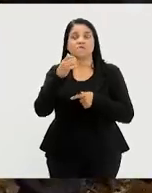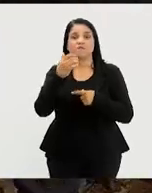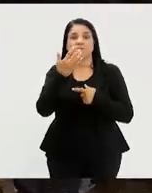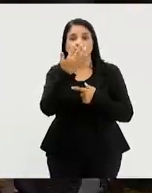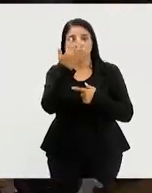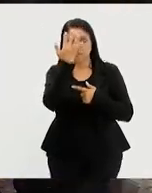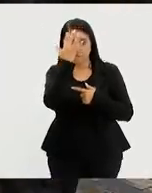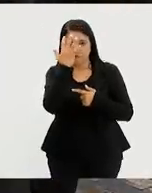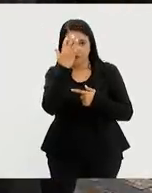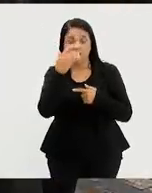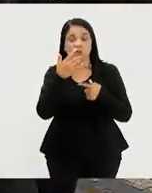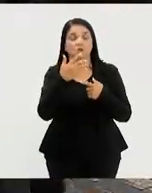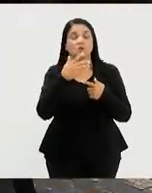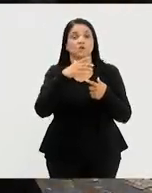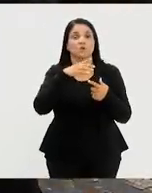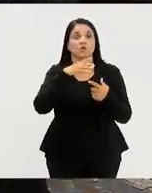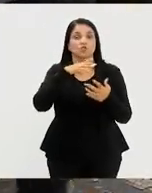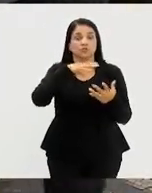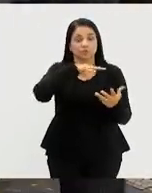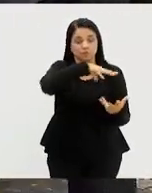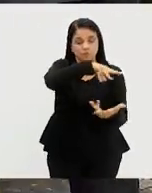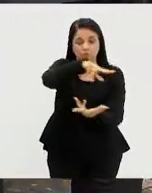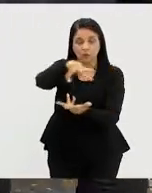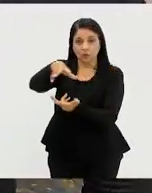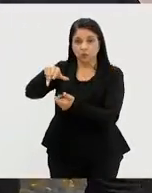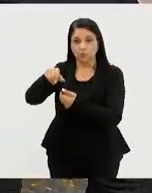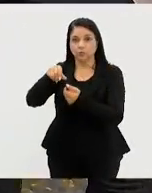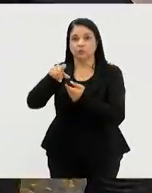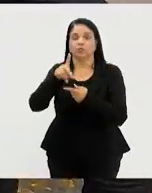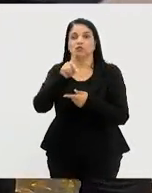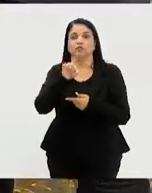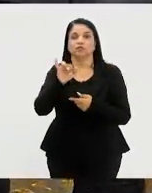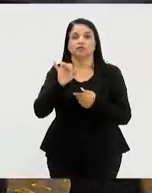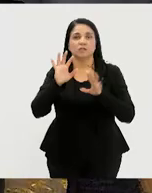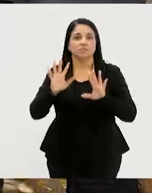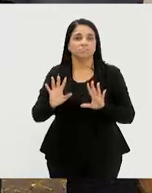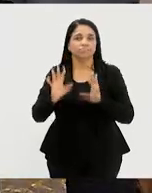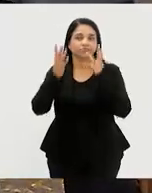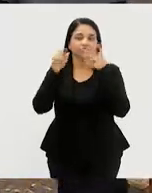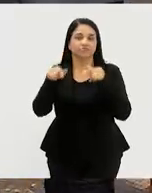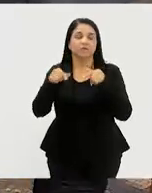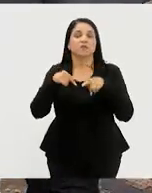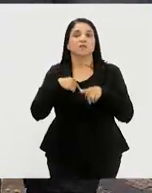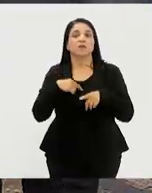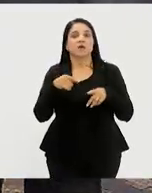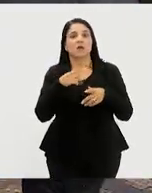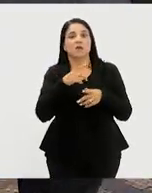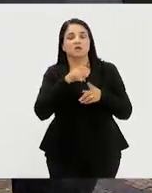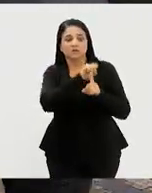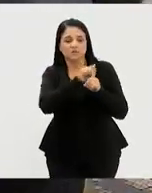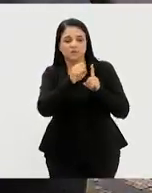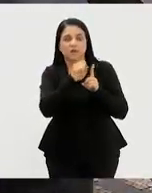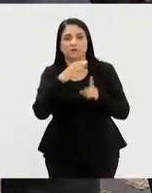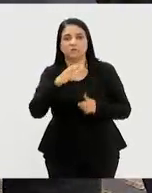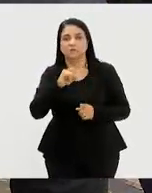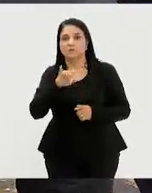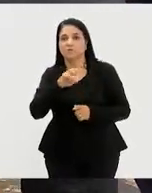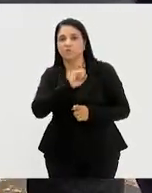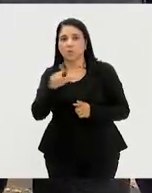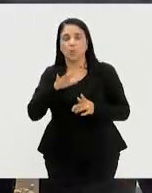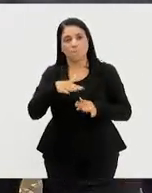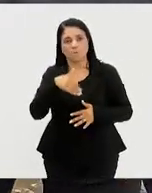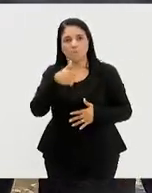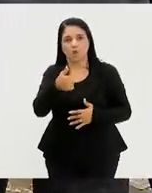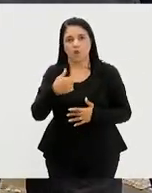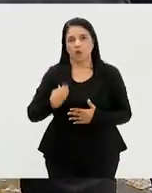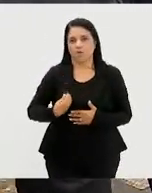e a gente precisa a união do poder público e da sociedade civil para melhorar a qualidade de vida das pessoas